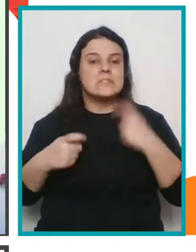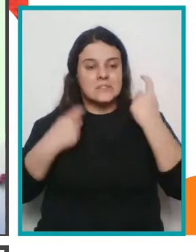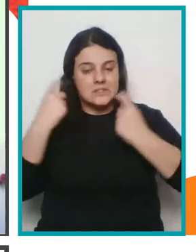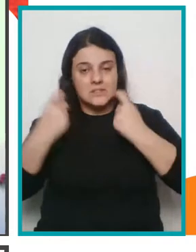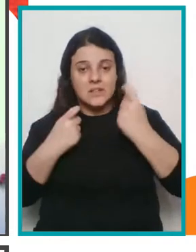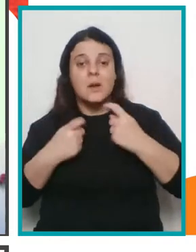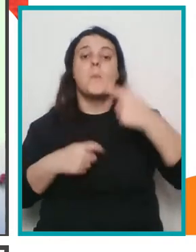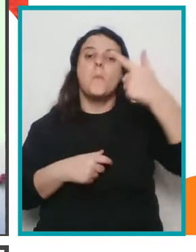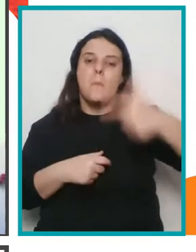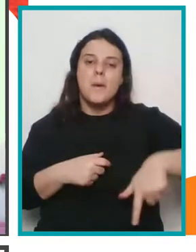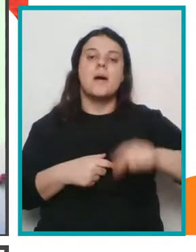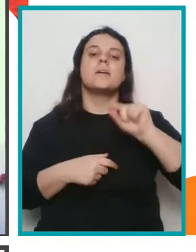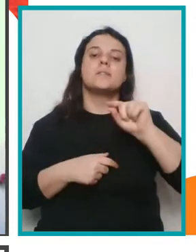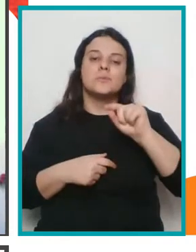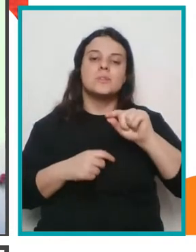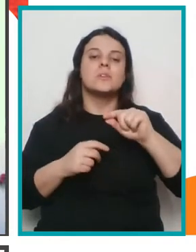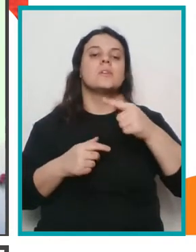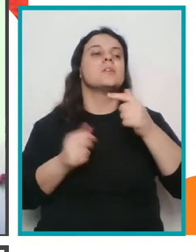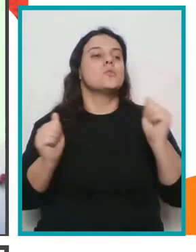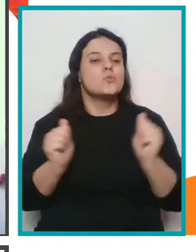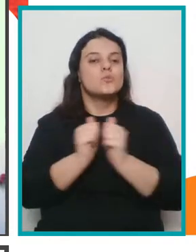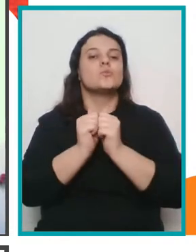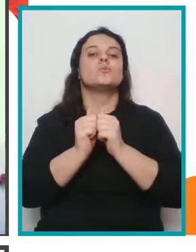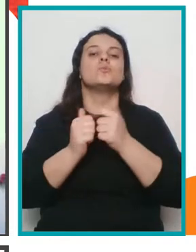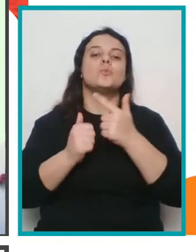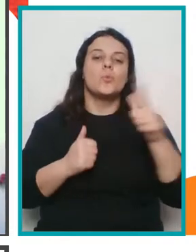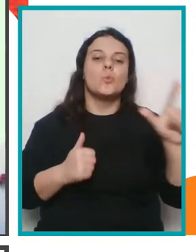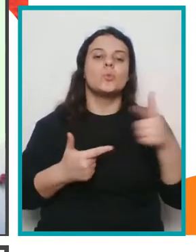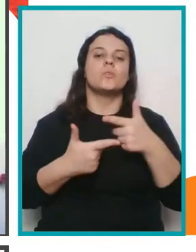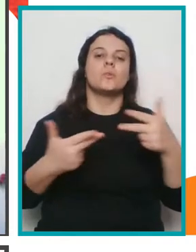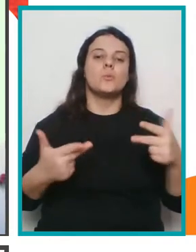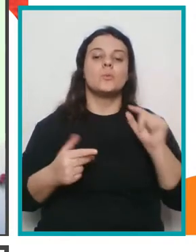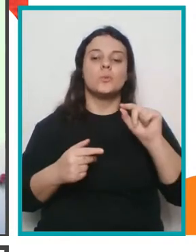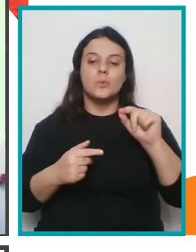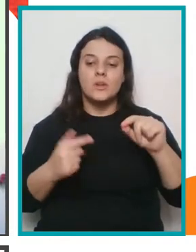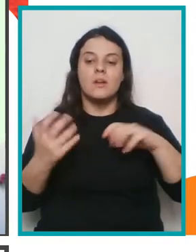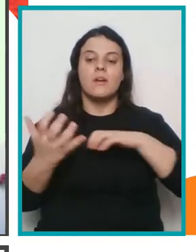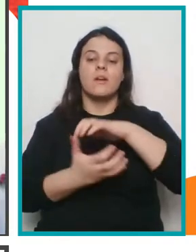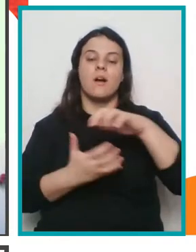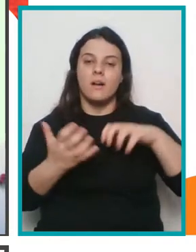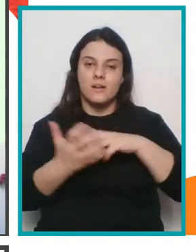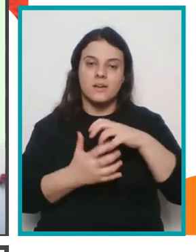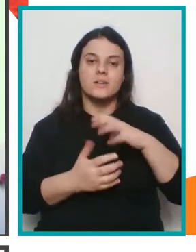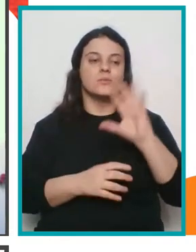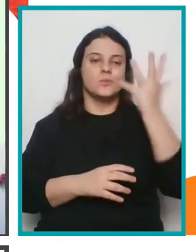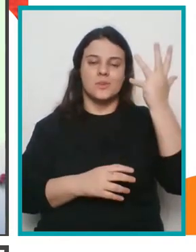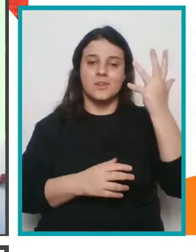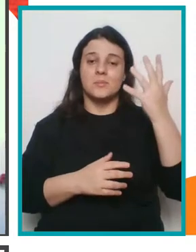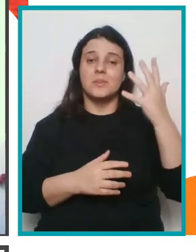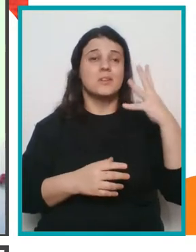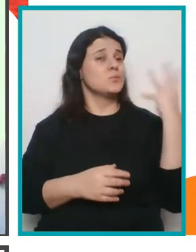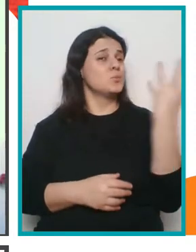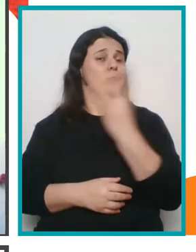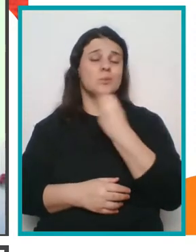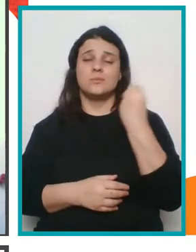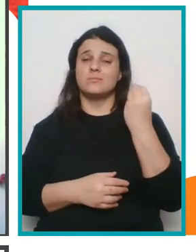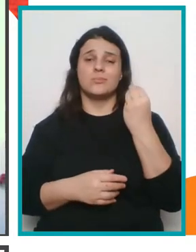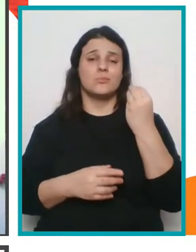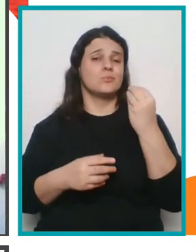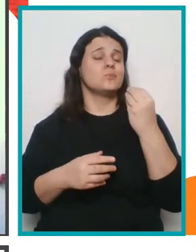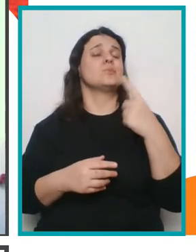ouvindo um pouco da sua trajetória, assim, eu fiquei curiosa, assim, como é que tem sido, assim, essa